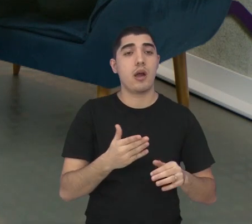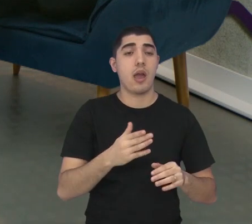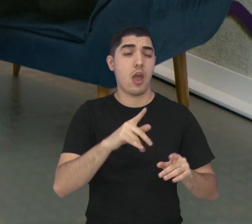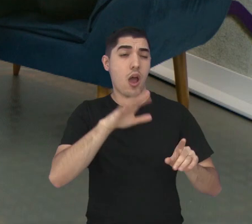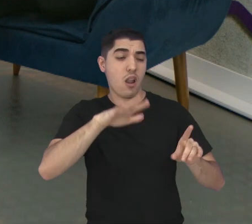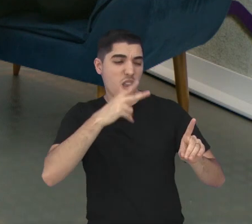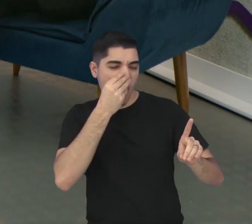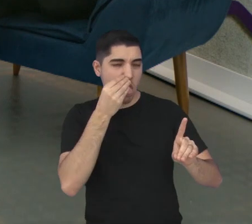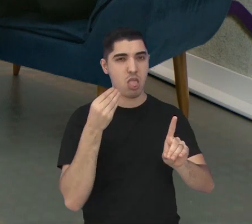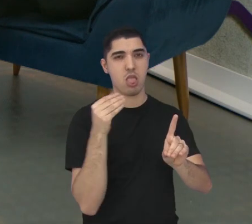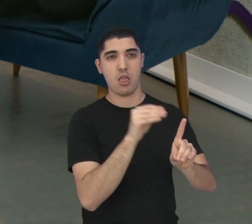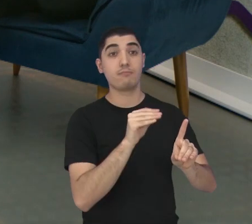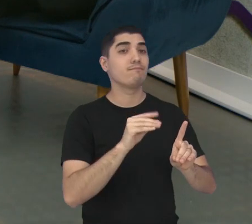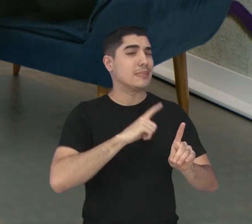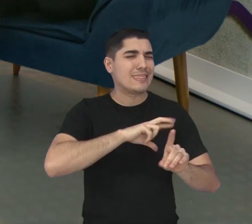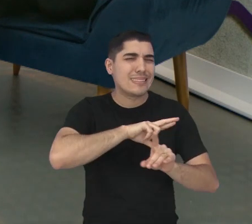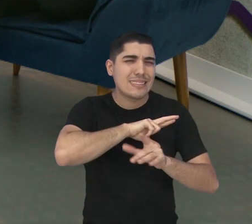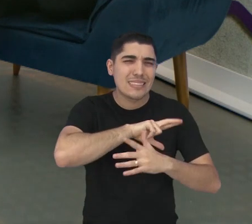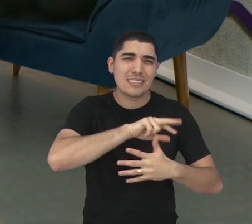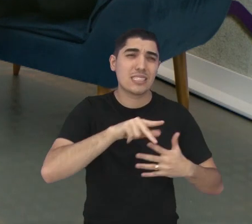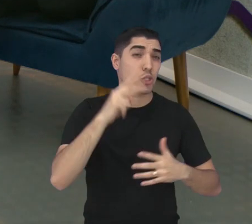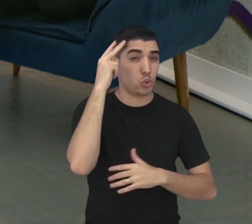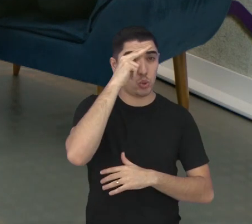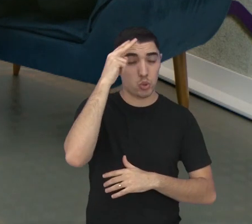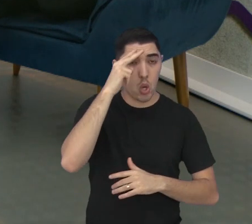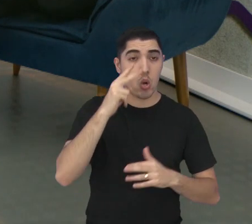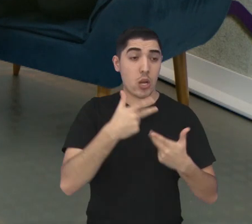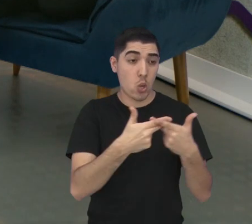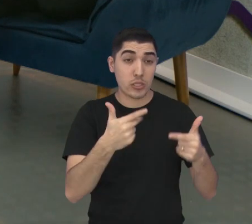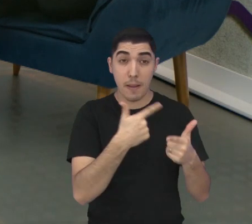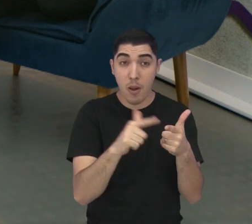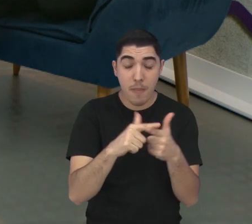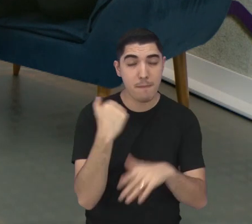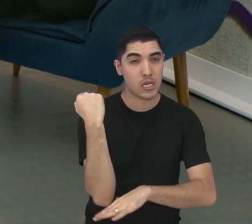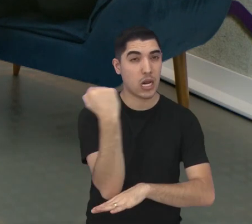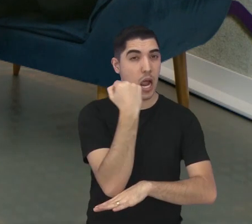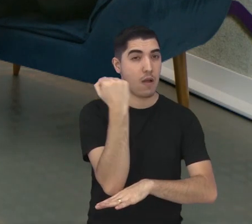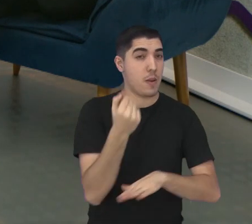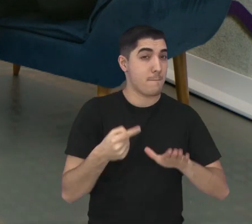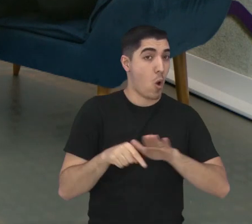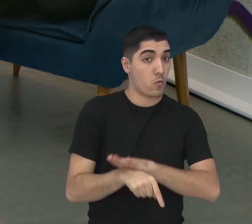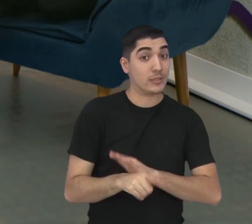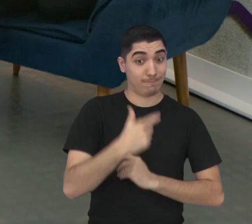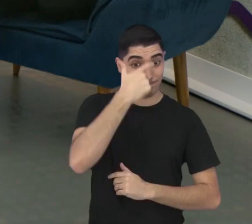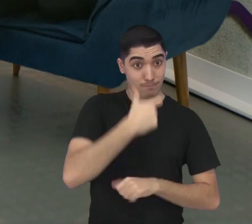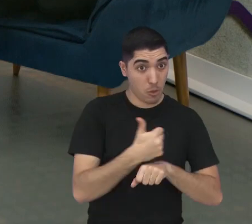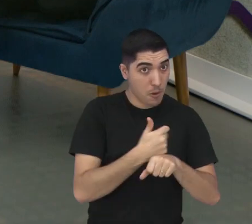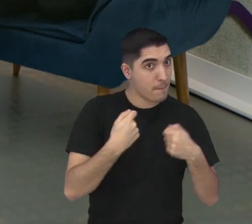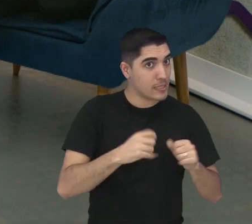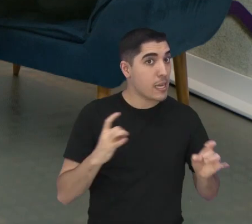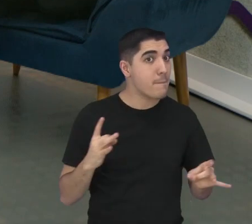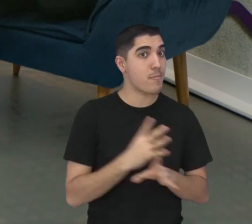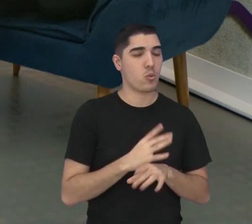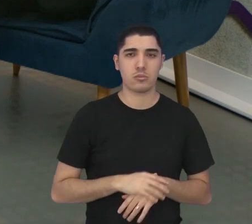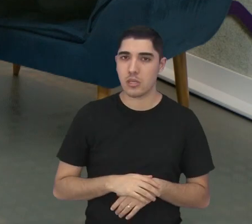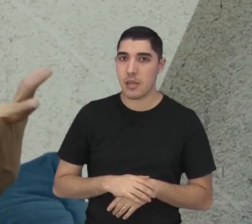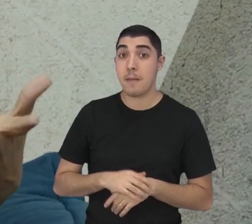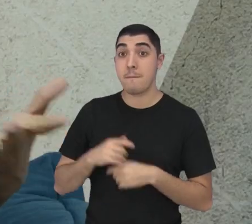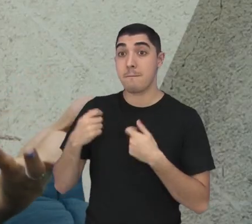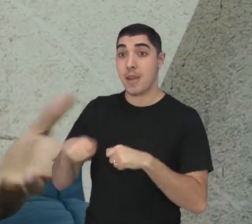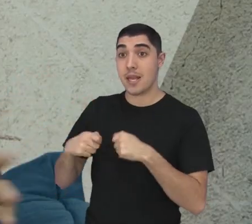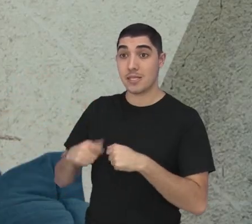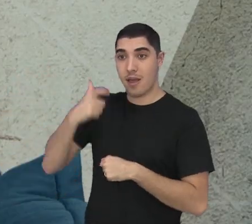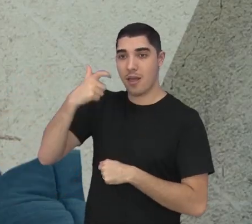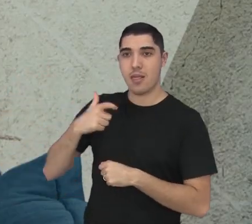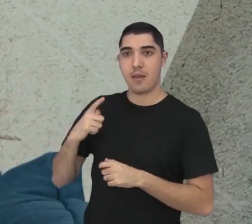de negligência. Então, realmente são situações complexas. A gente também precisa, profissional, né, a profissional precisa estar, né, preparada, no seu melhor,